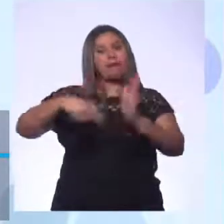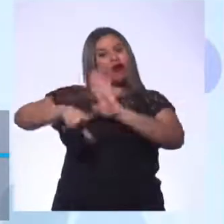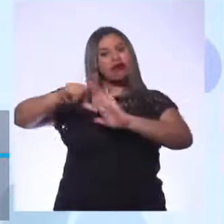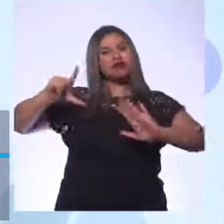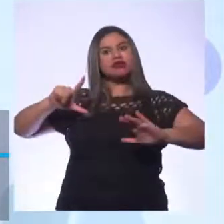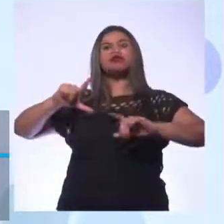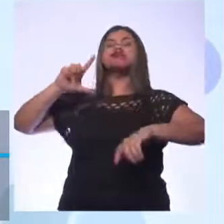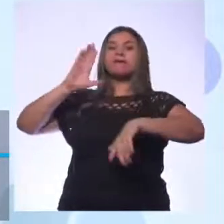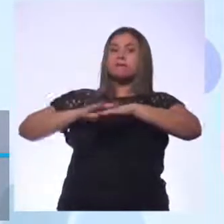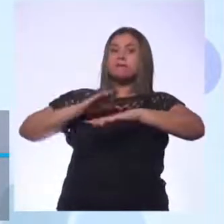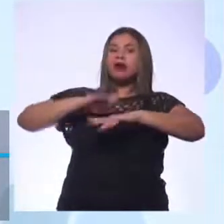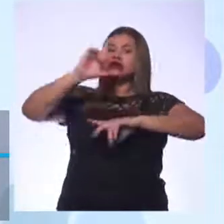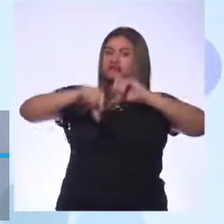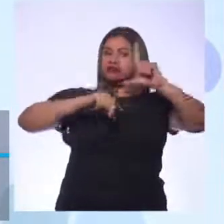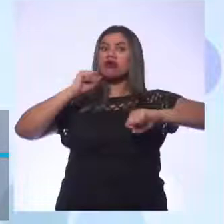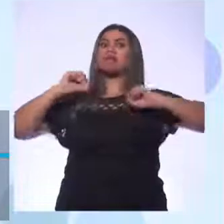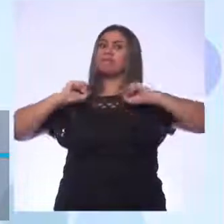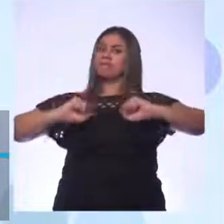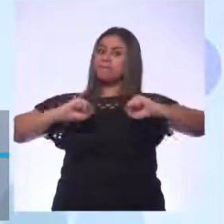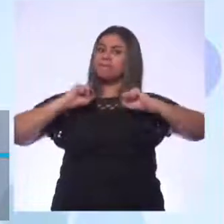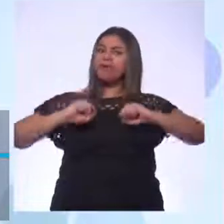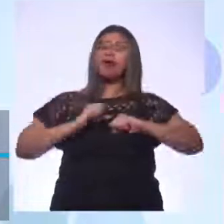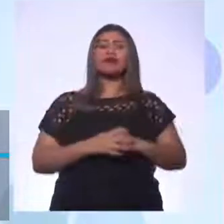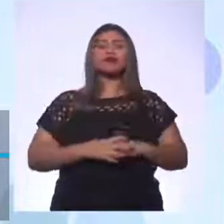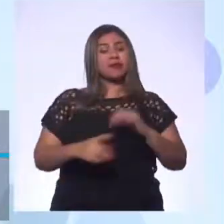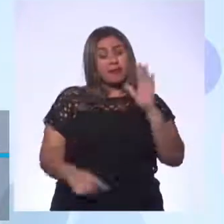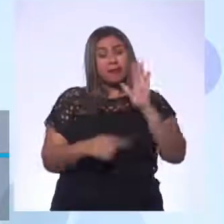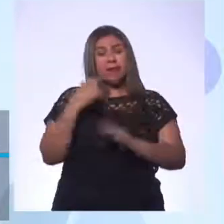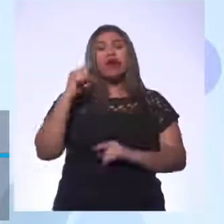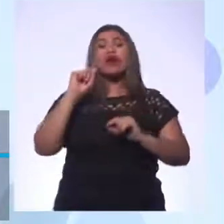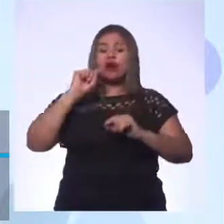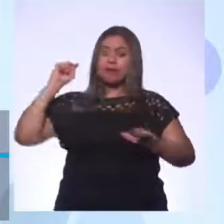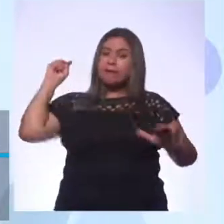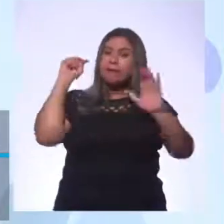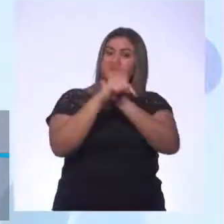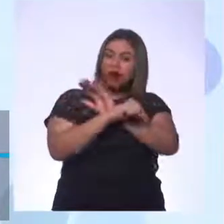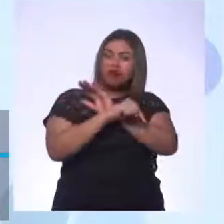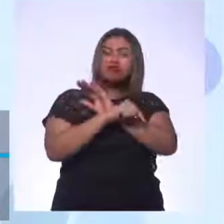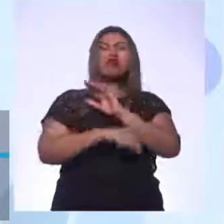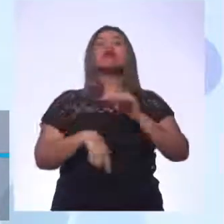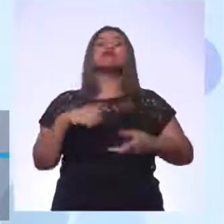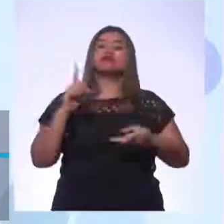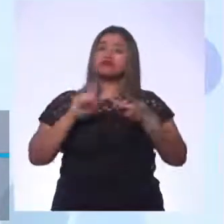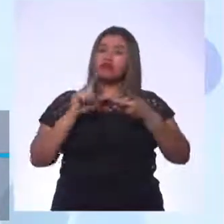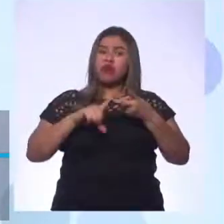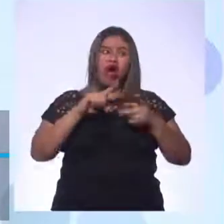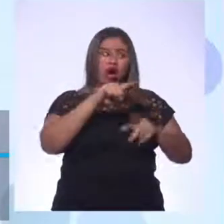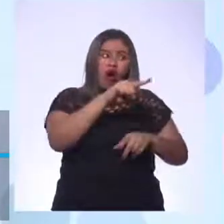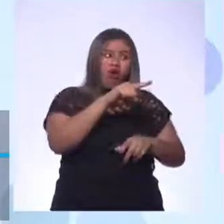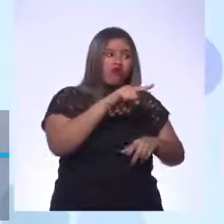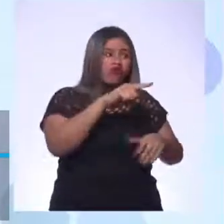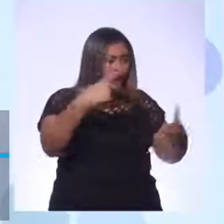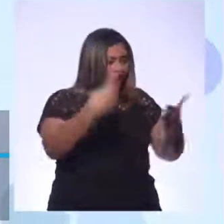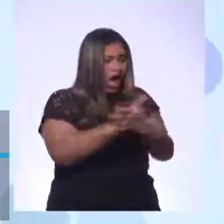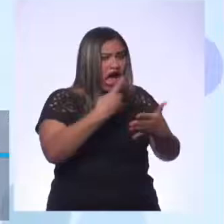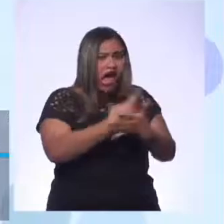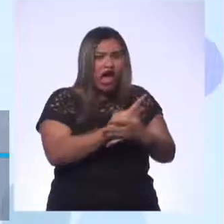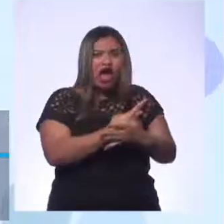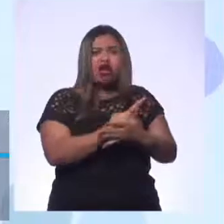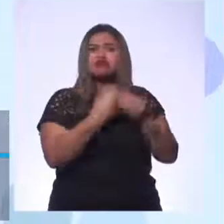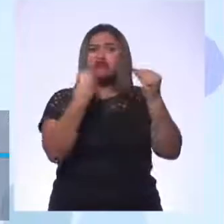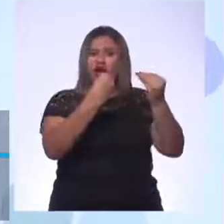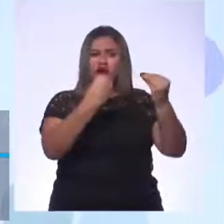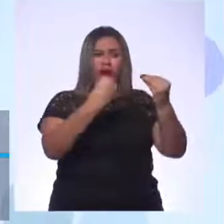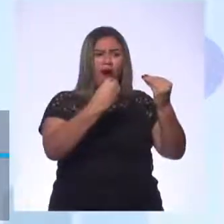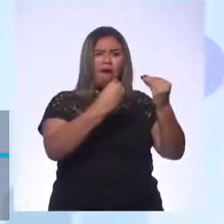poder. Né? Primeiro de questionar. Tá? E depois se recusar a comprar. Falar, você muda essa sua política aí ou